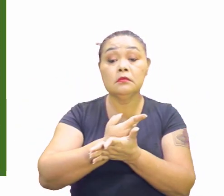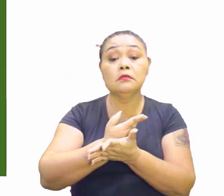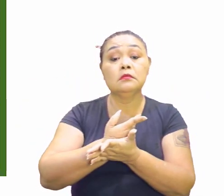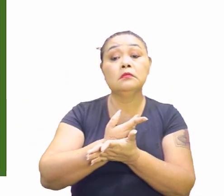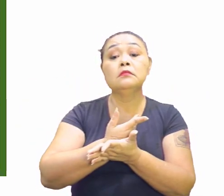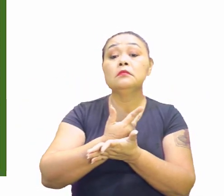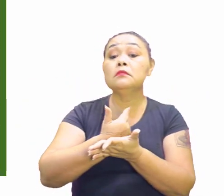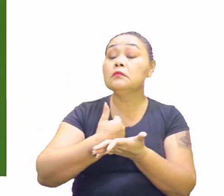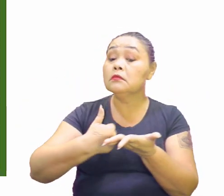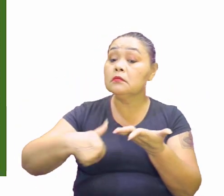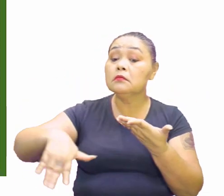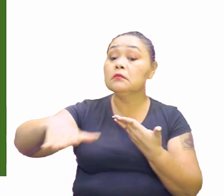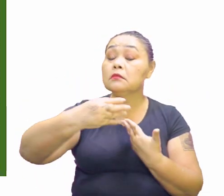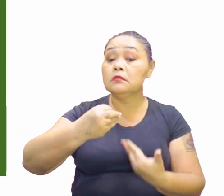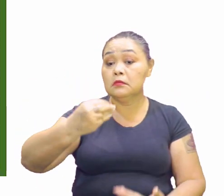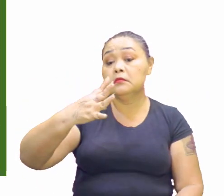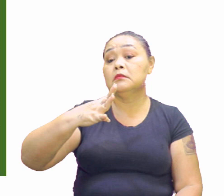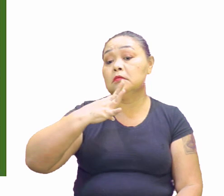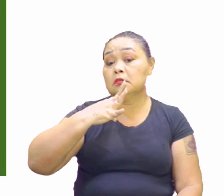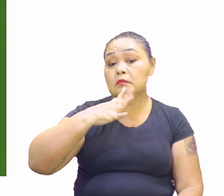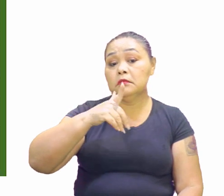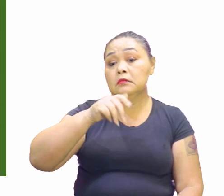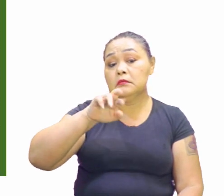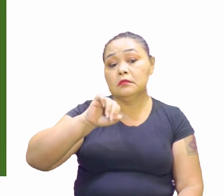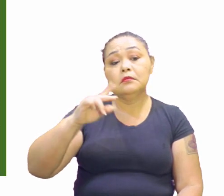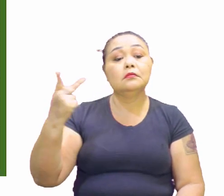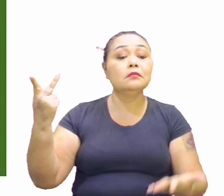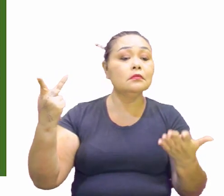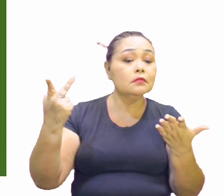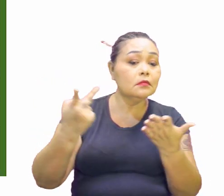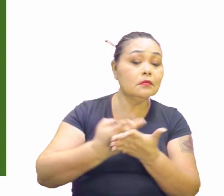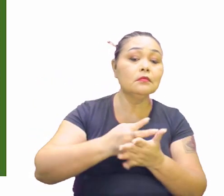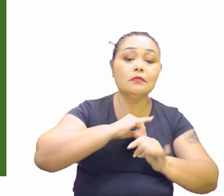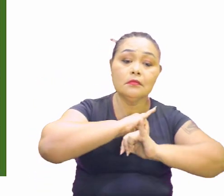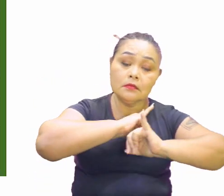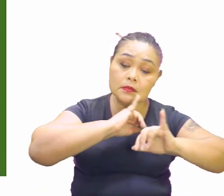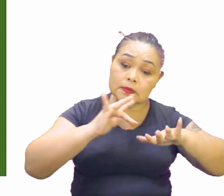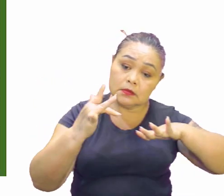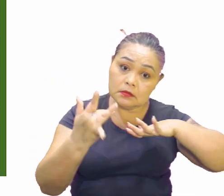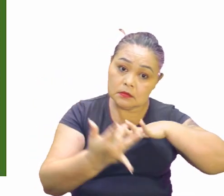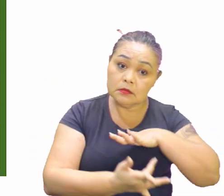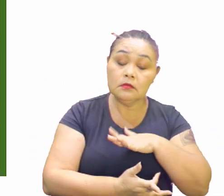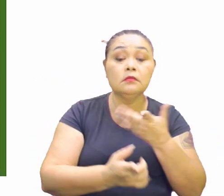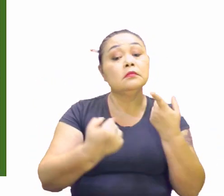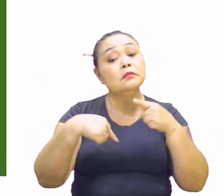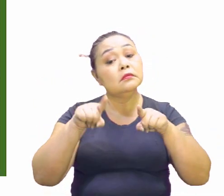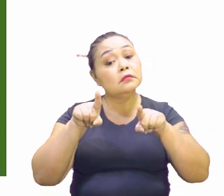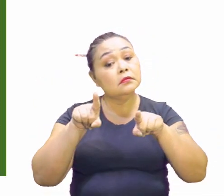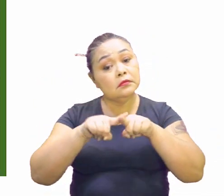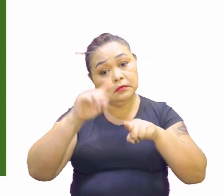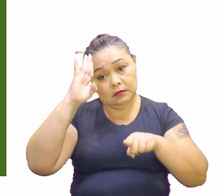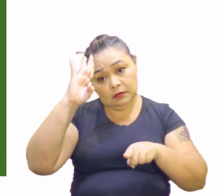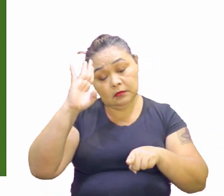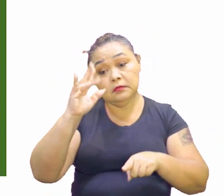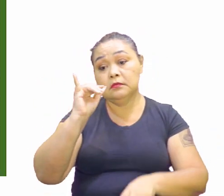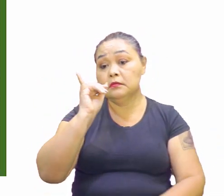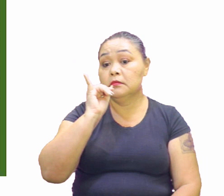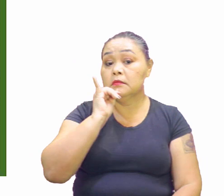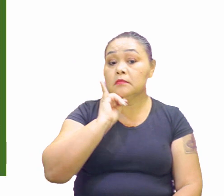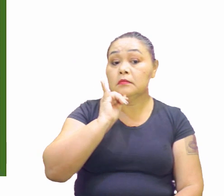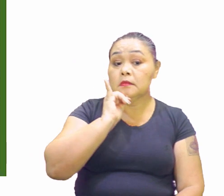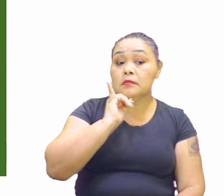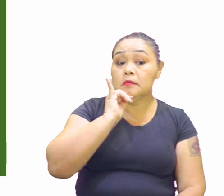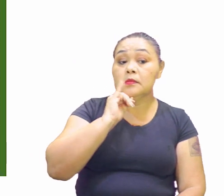de conhecimento geral. E aí nós temos os fatos que são divulgados pelas mídias, principalmente. Com